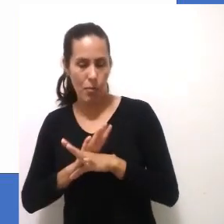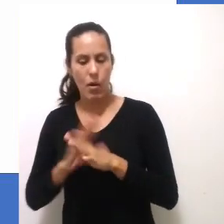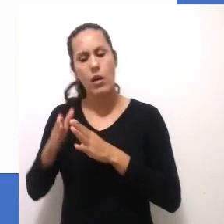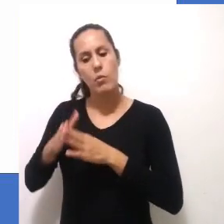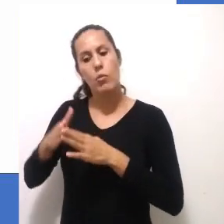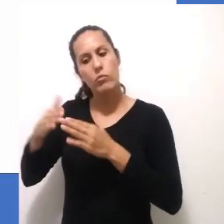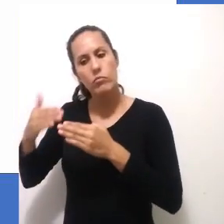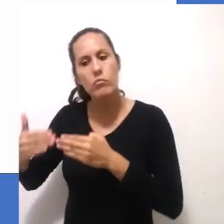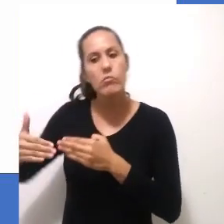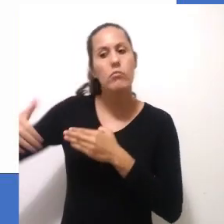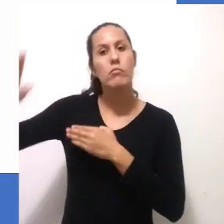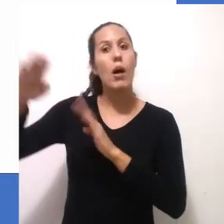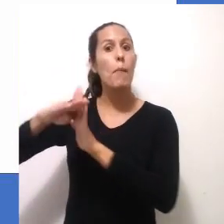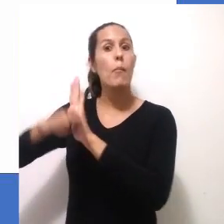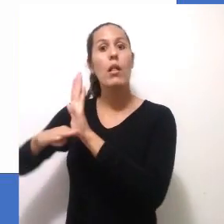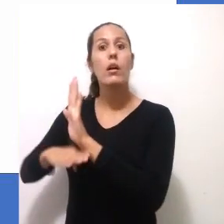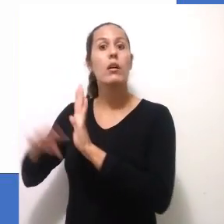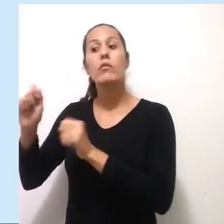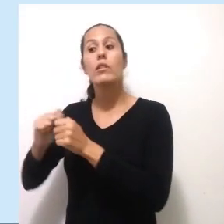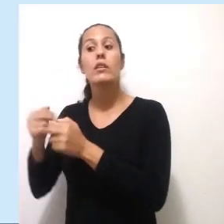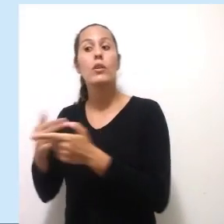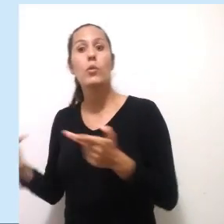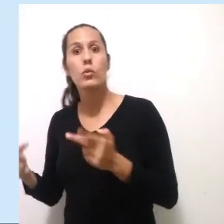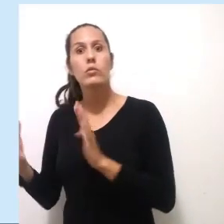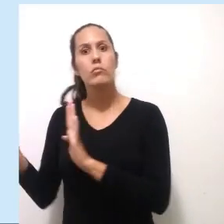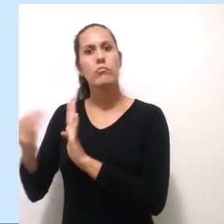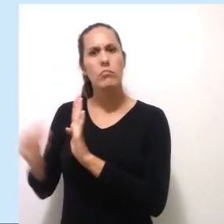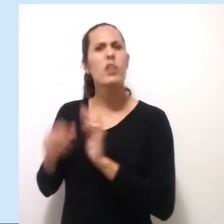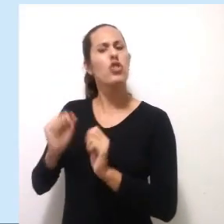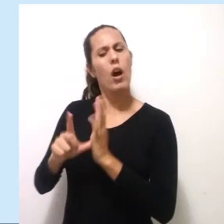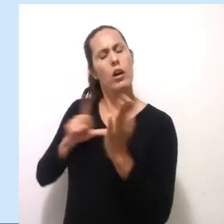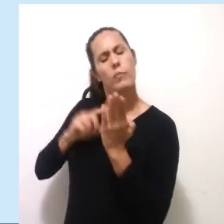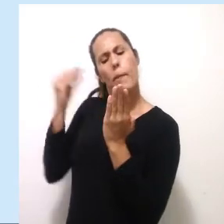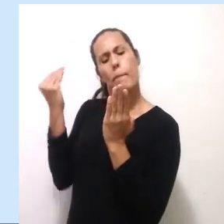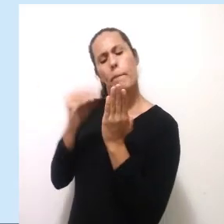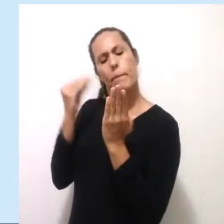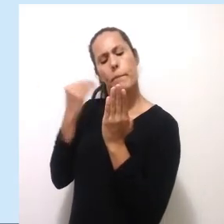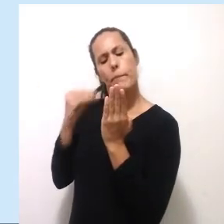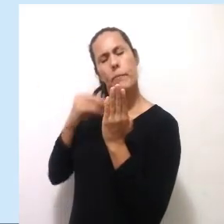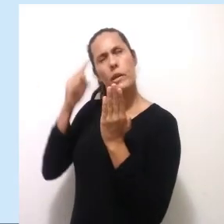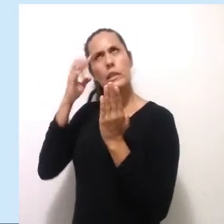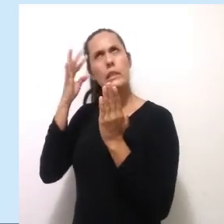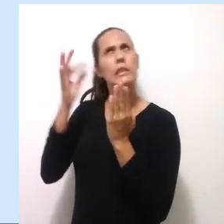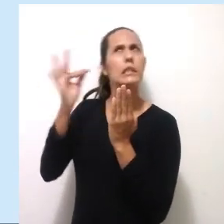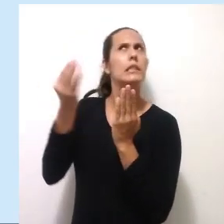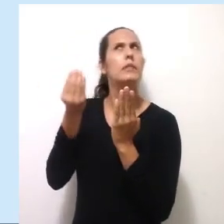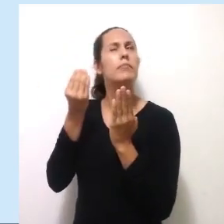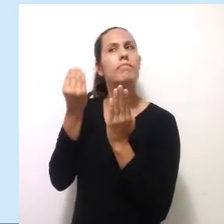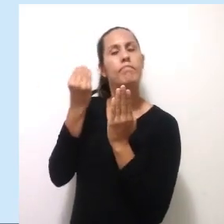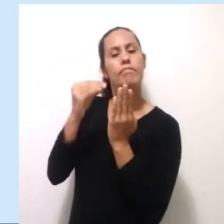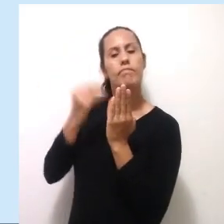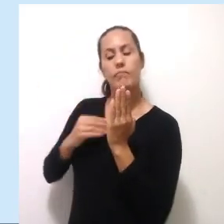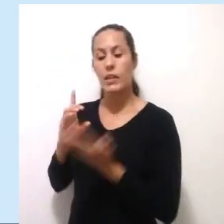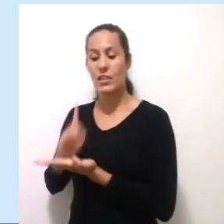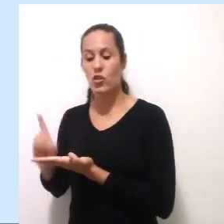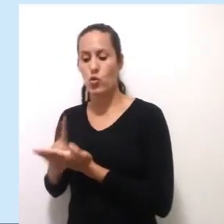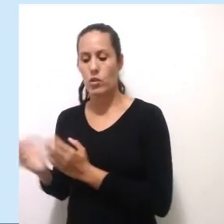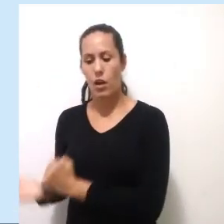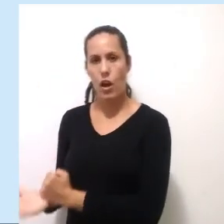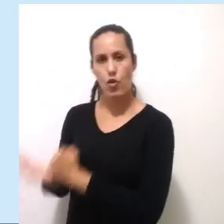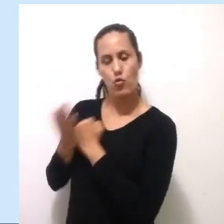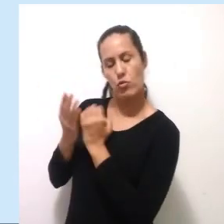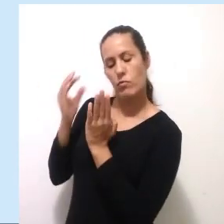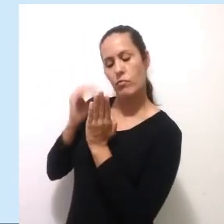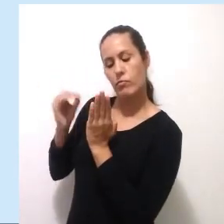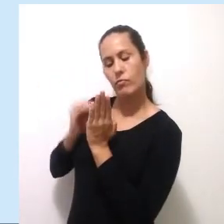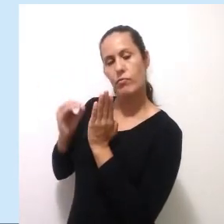para after the pandemic, depois da pandemia. Você já pode ir anotando no seu caderno com ajuda de dicionário quais